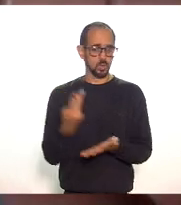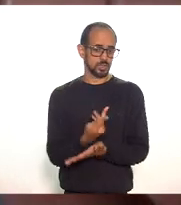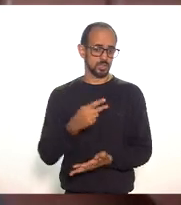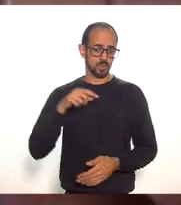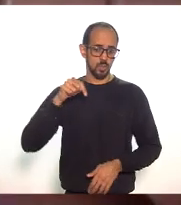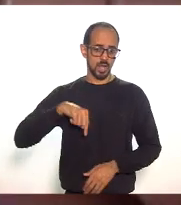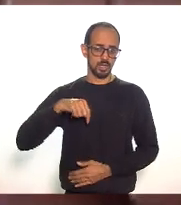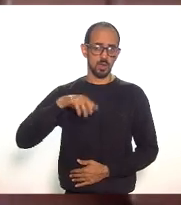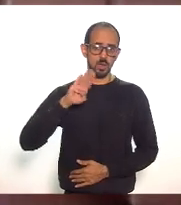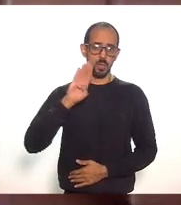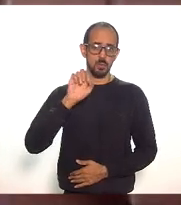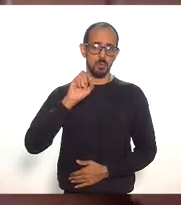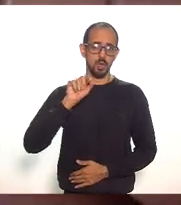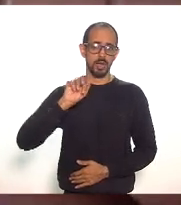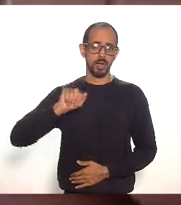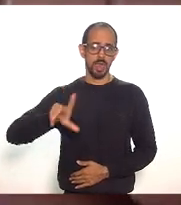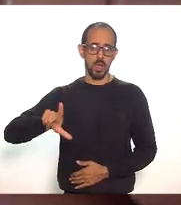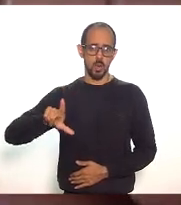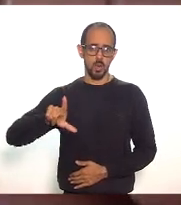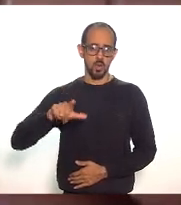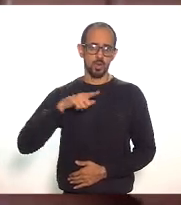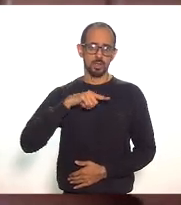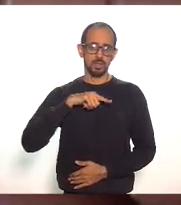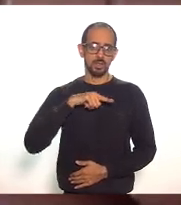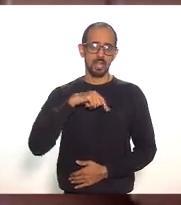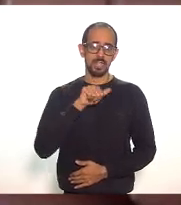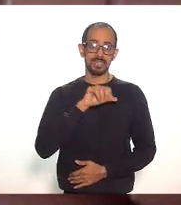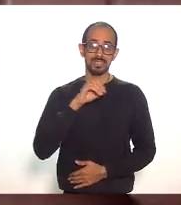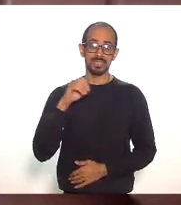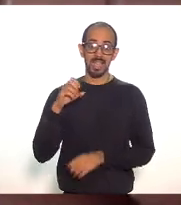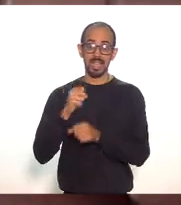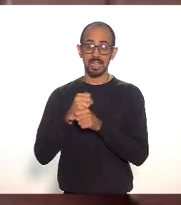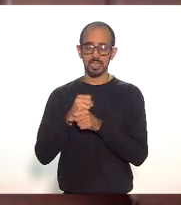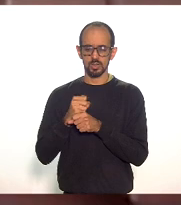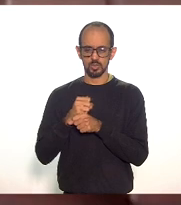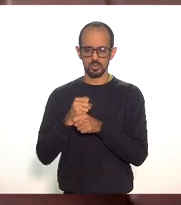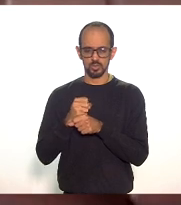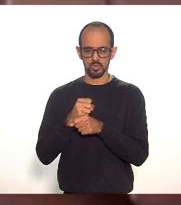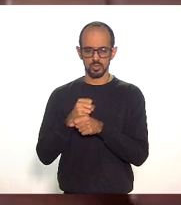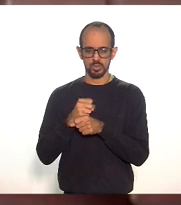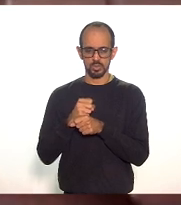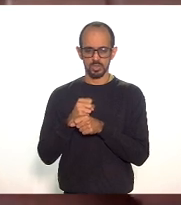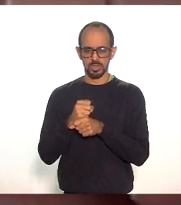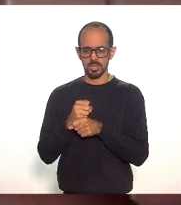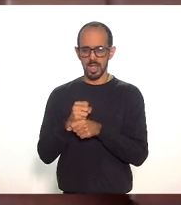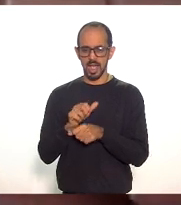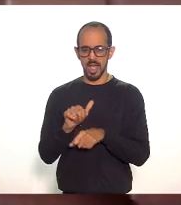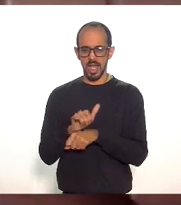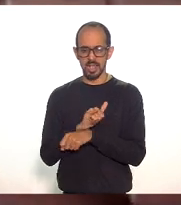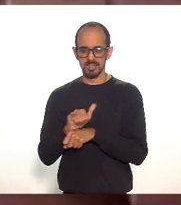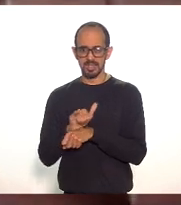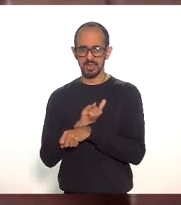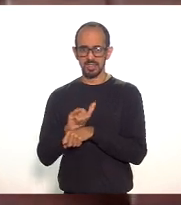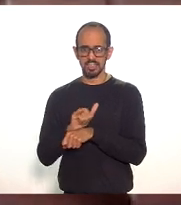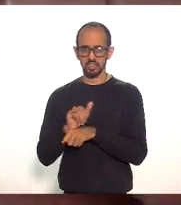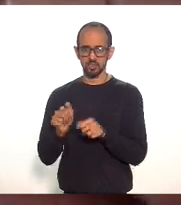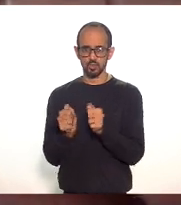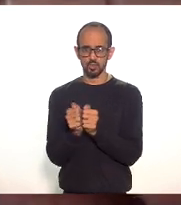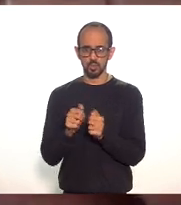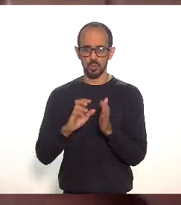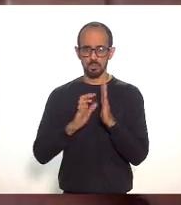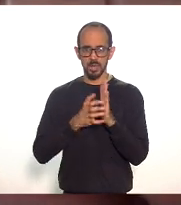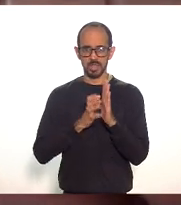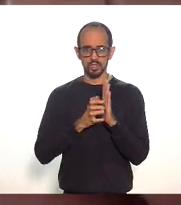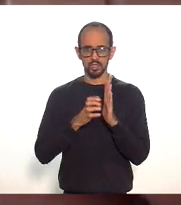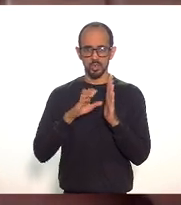fez 100 anos, né, o Morro do Borel, na articulação com o Partido Comunista, teve a sua organização